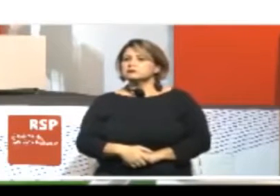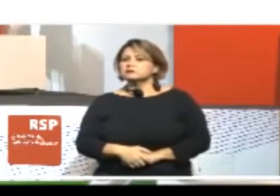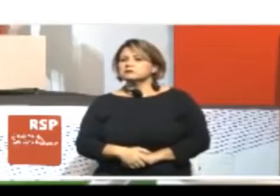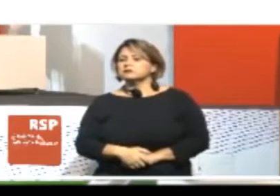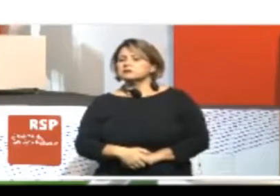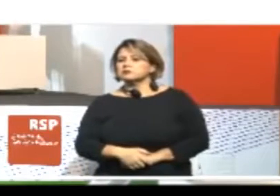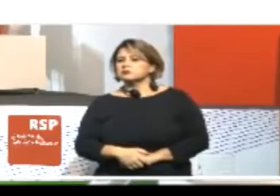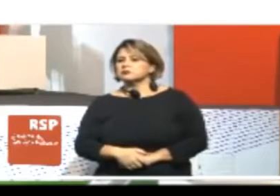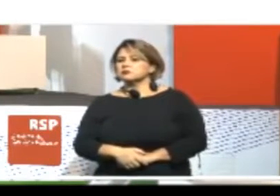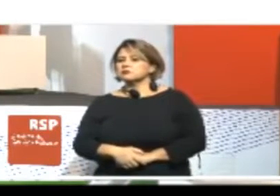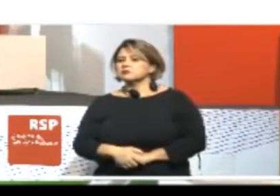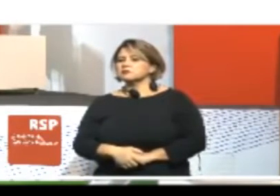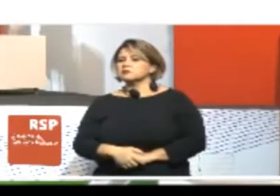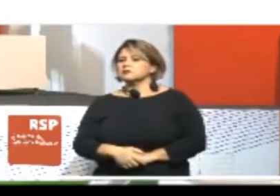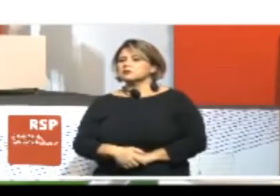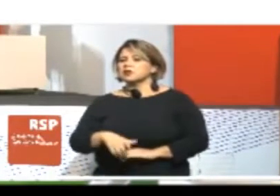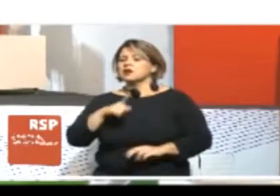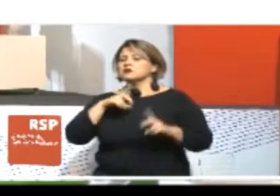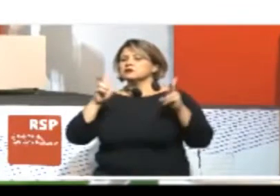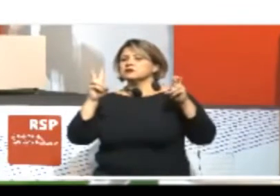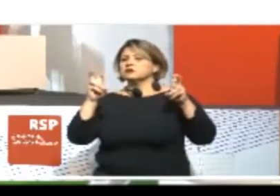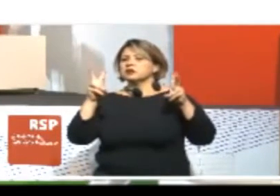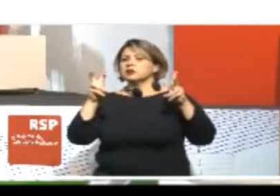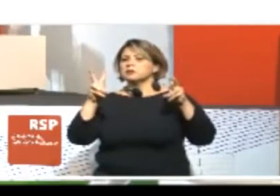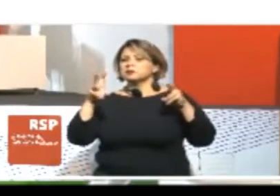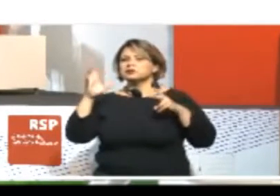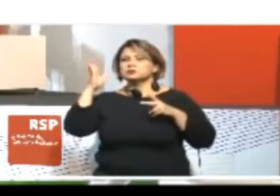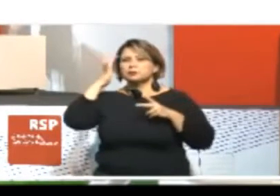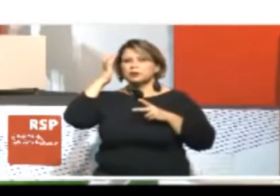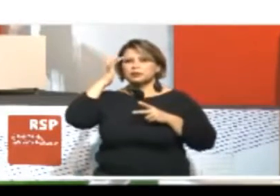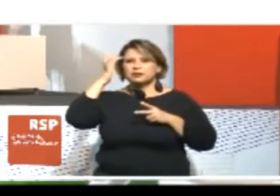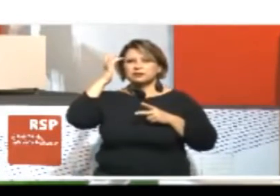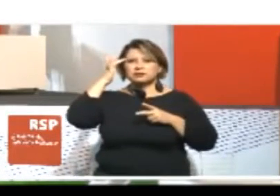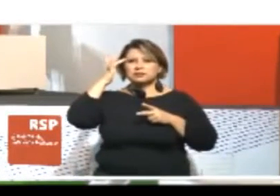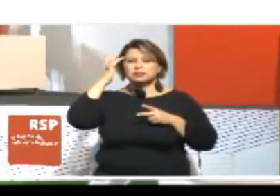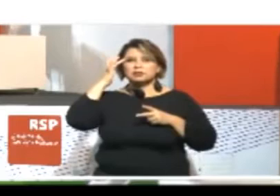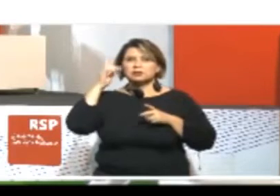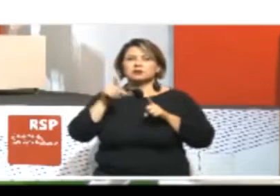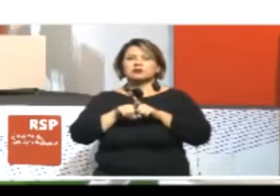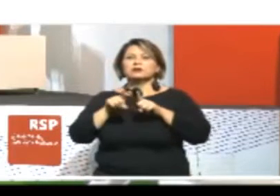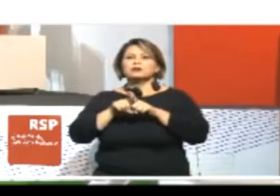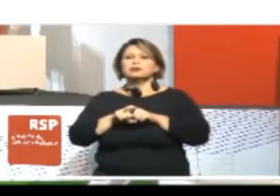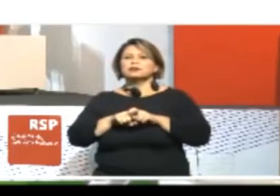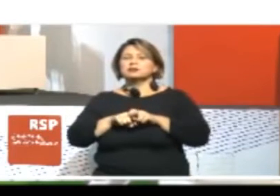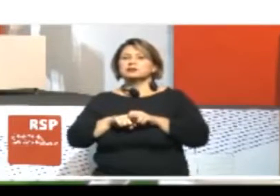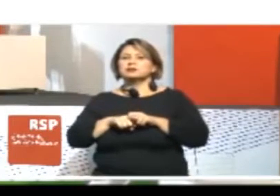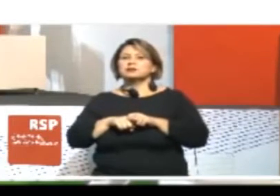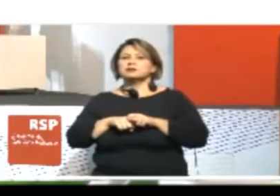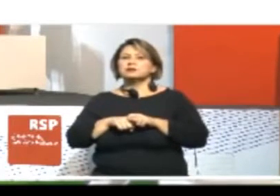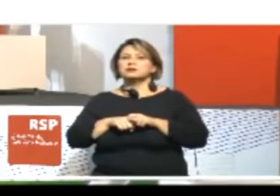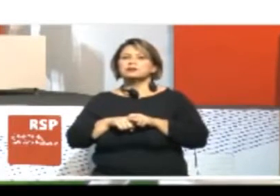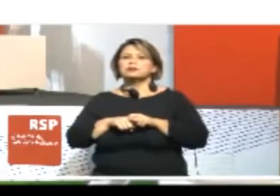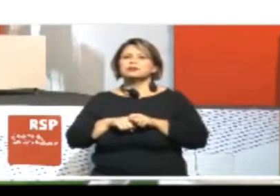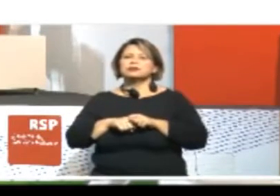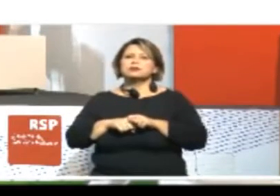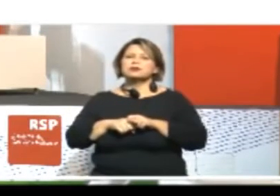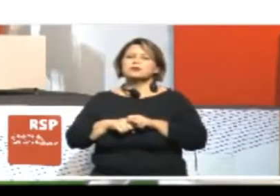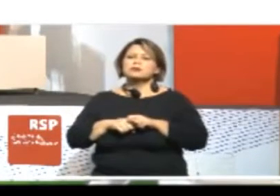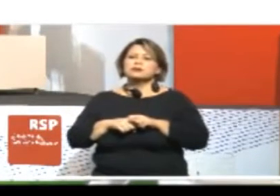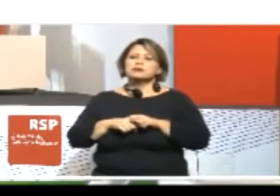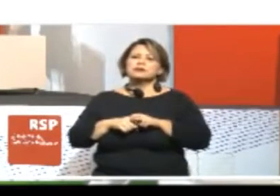se alinha aos movimentos de modernização do Estado incluindo ou voltado